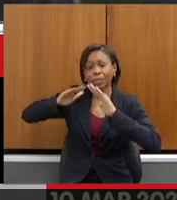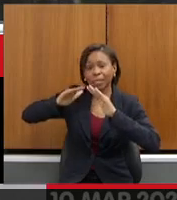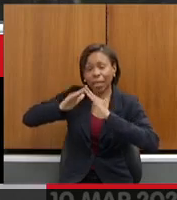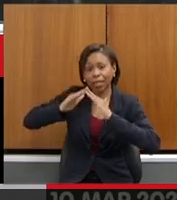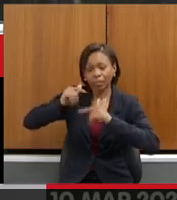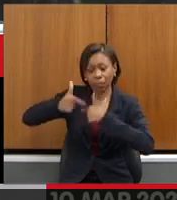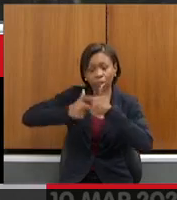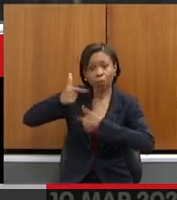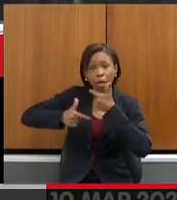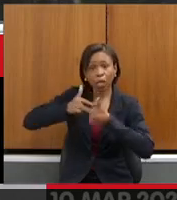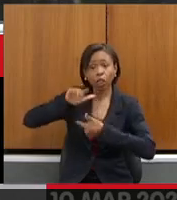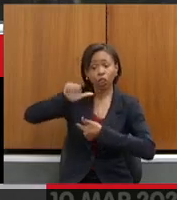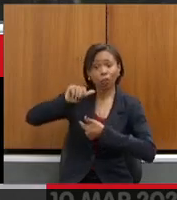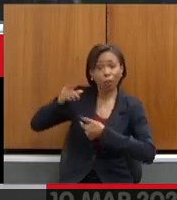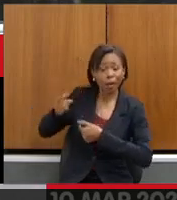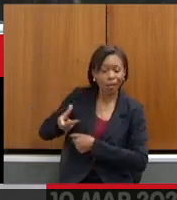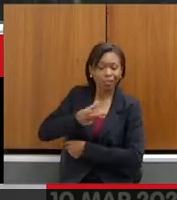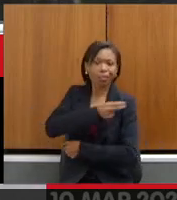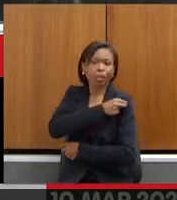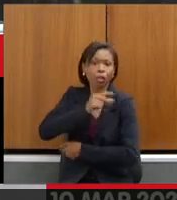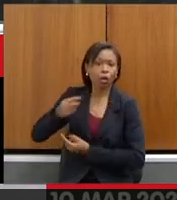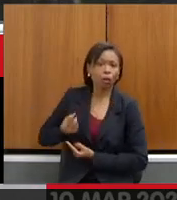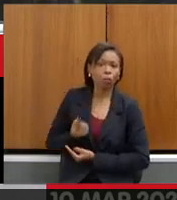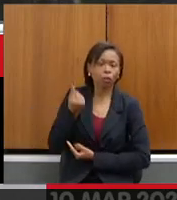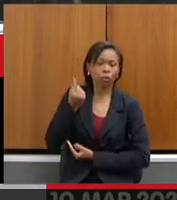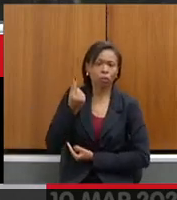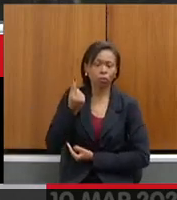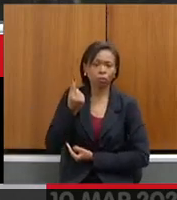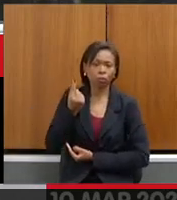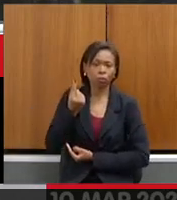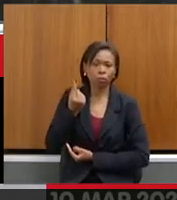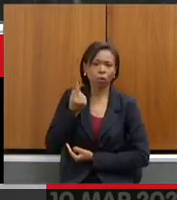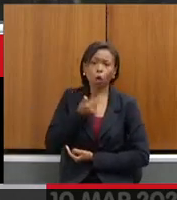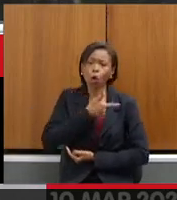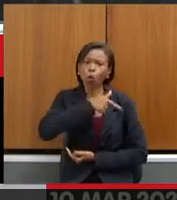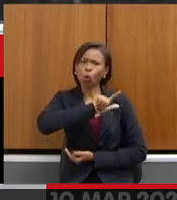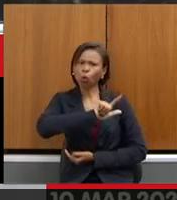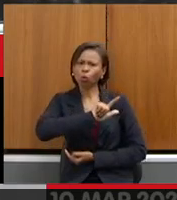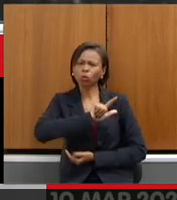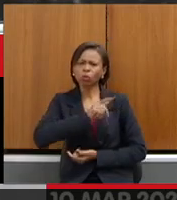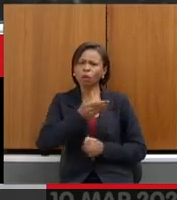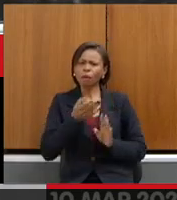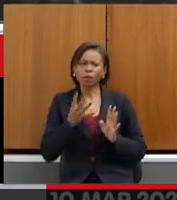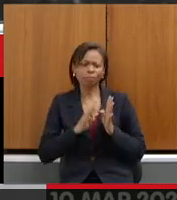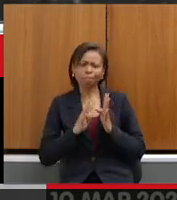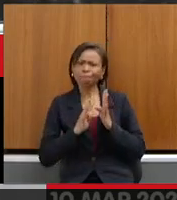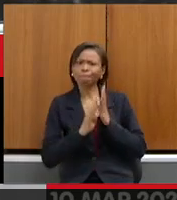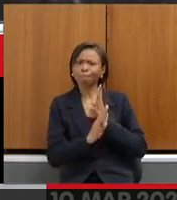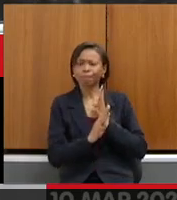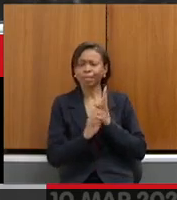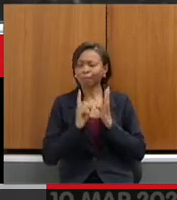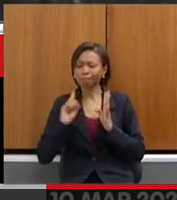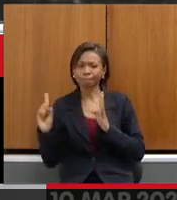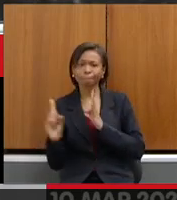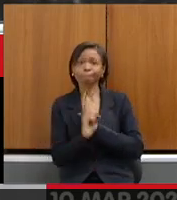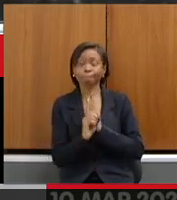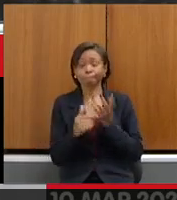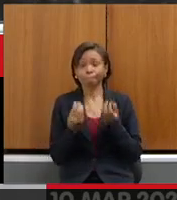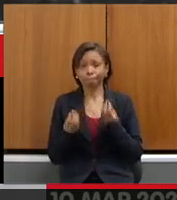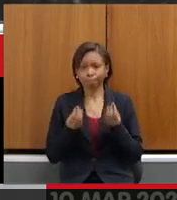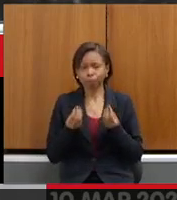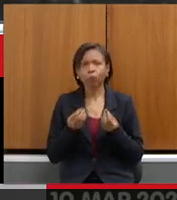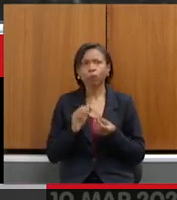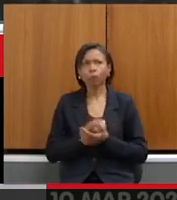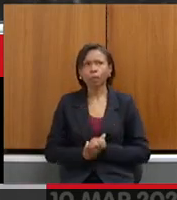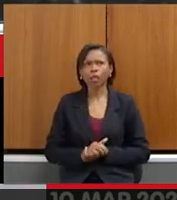500 servidores que estão fora dos grupos prioritários definidos pelo próprio governo seu matéria do r7 depois nós temos